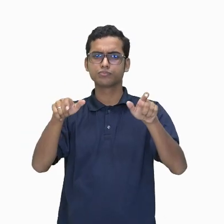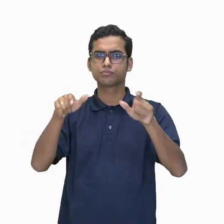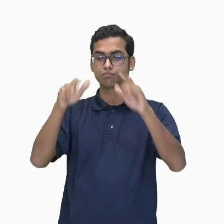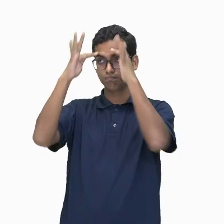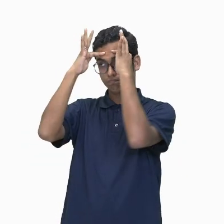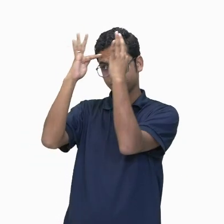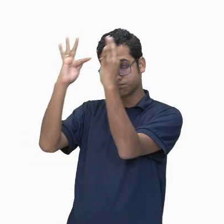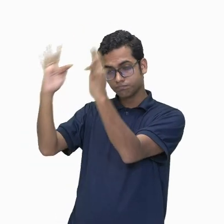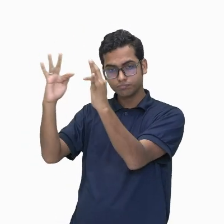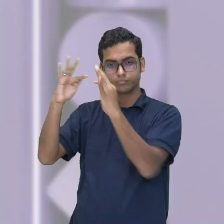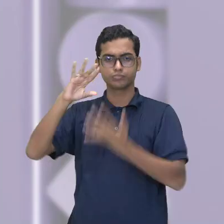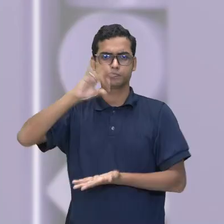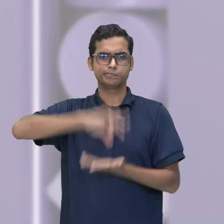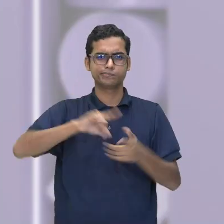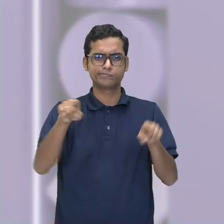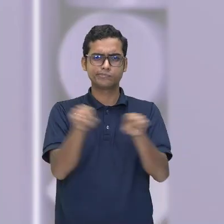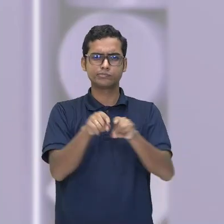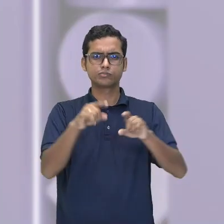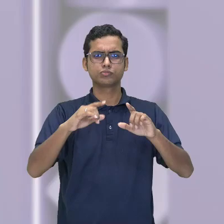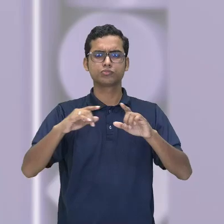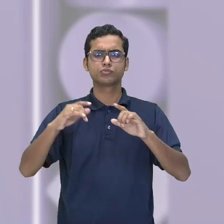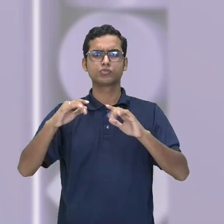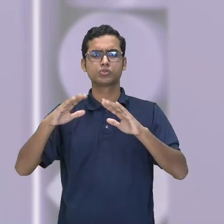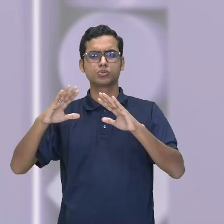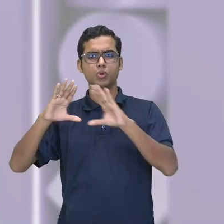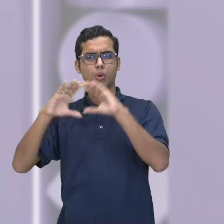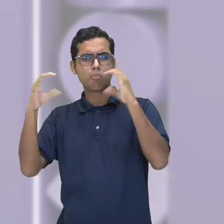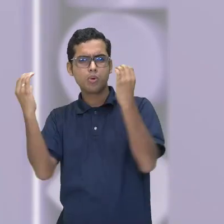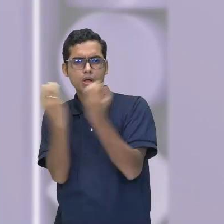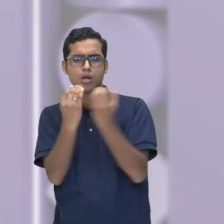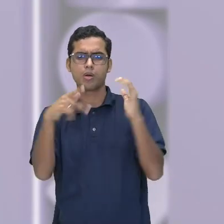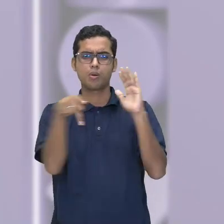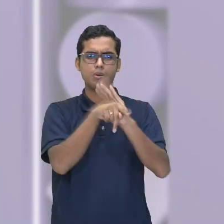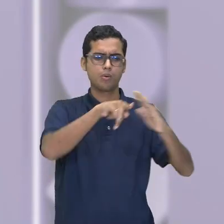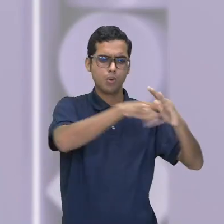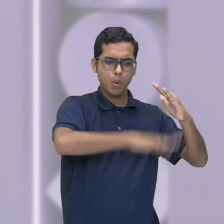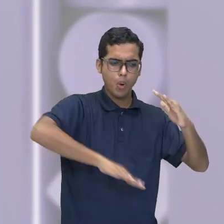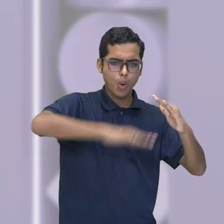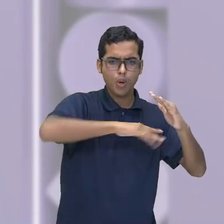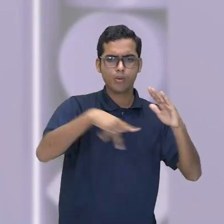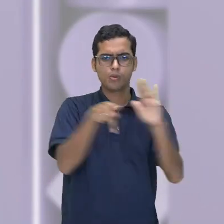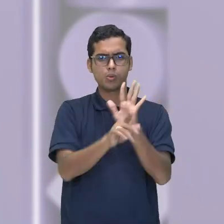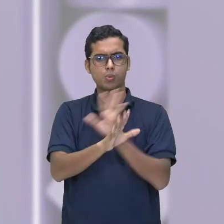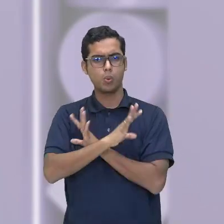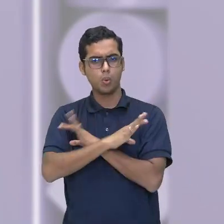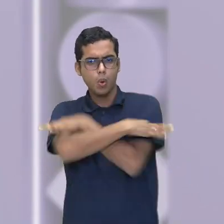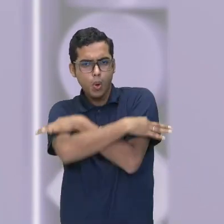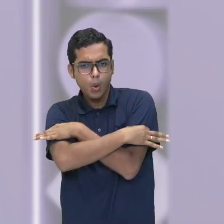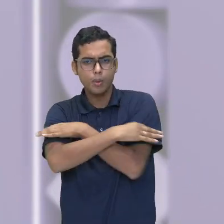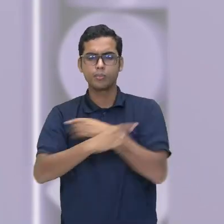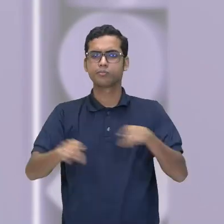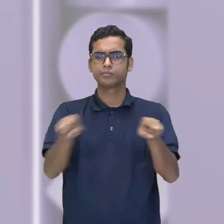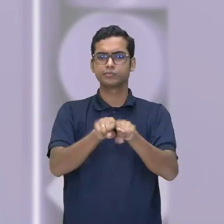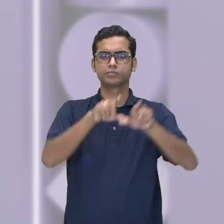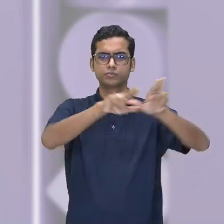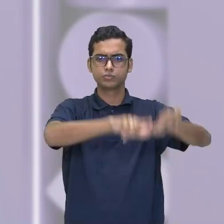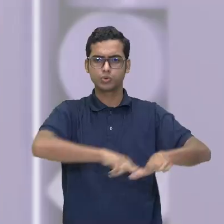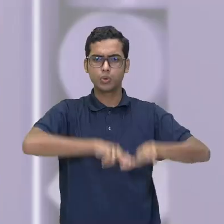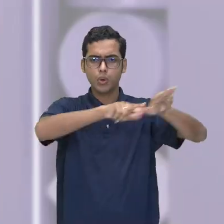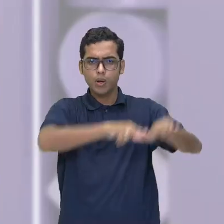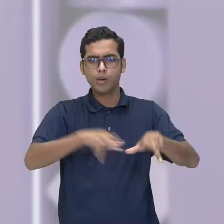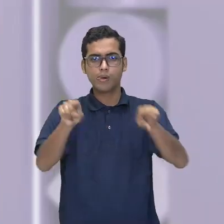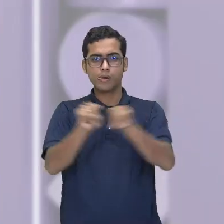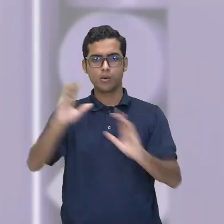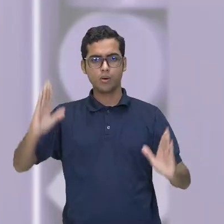comunidades, a tantos terreiros de Umbanda, de Candomblé, que durante a pandemia distribuíam cestas básicas,